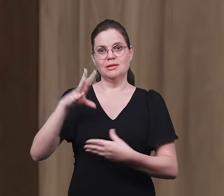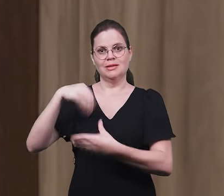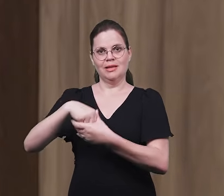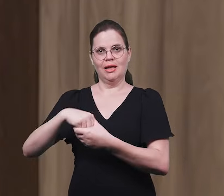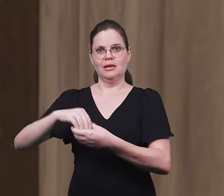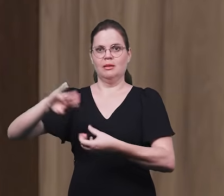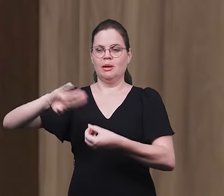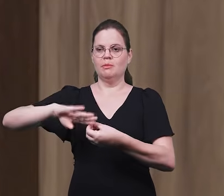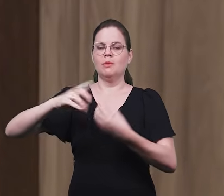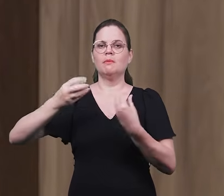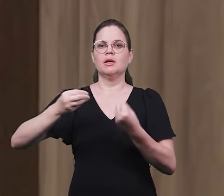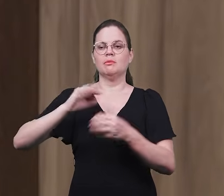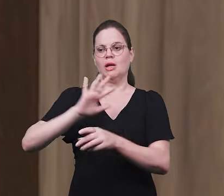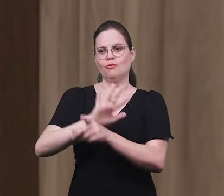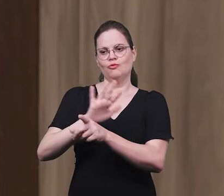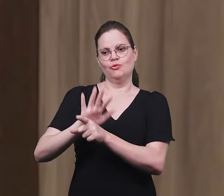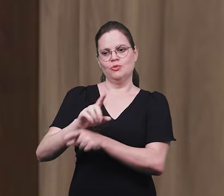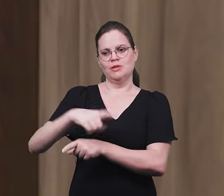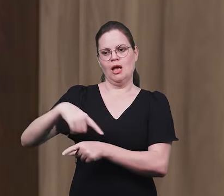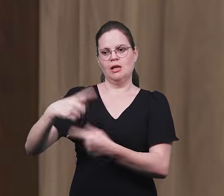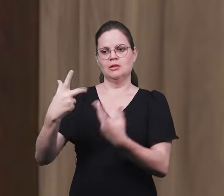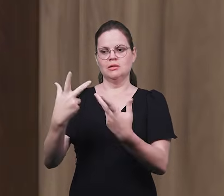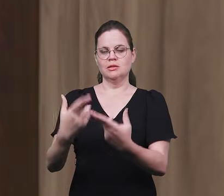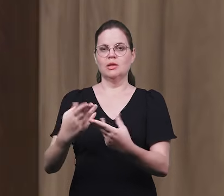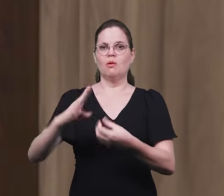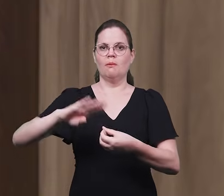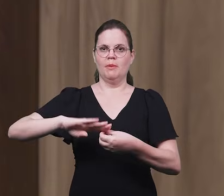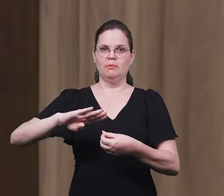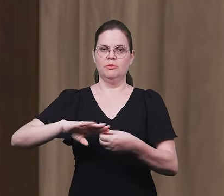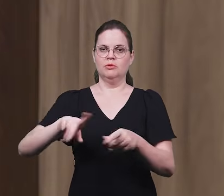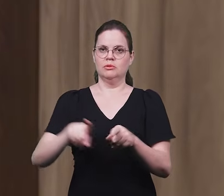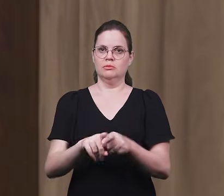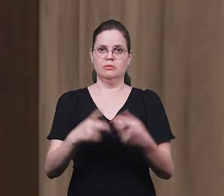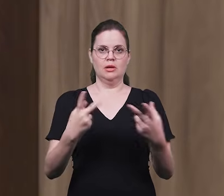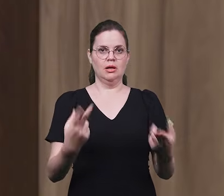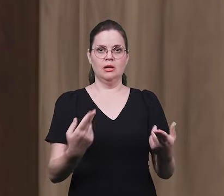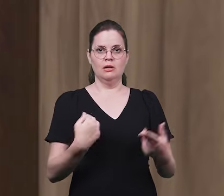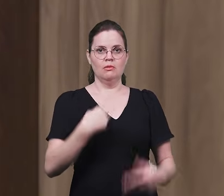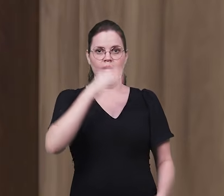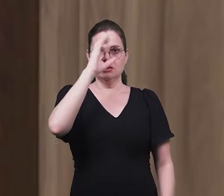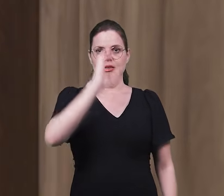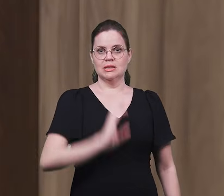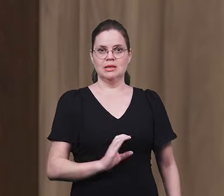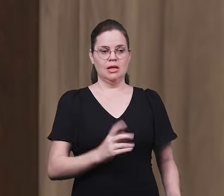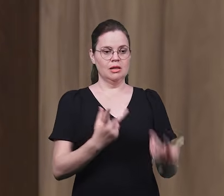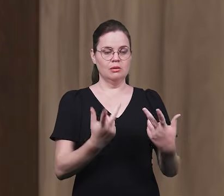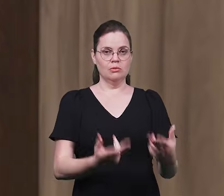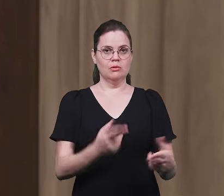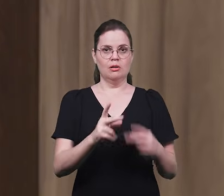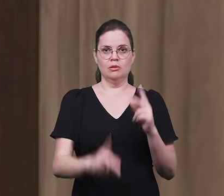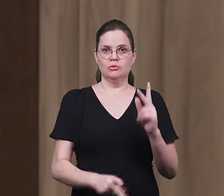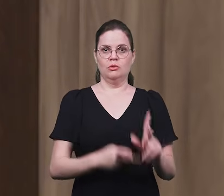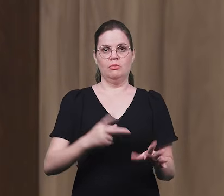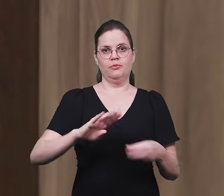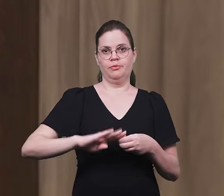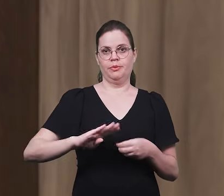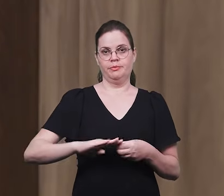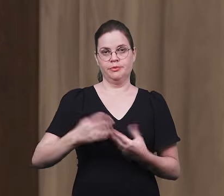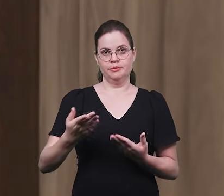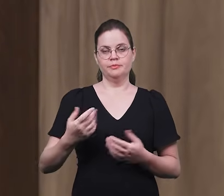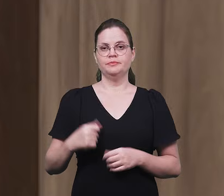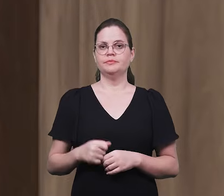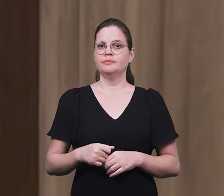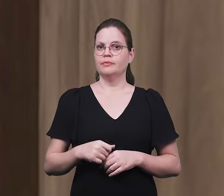Observa-se que a vontade de Nabucodonosor é que eles se transformassem em homens